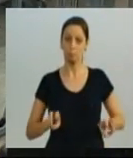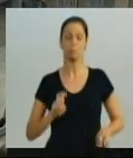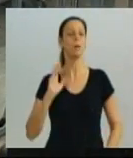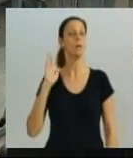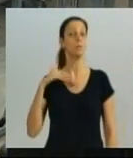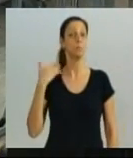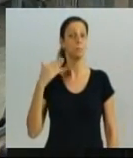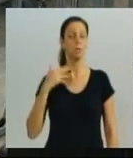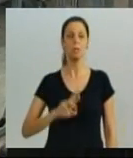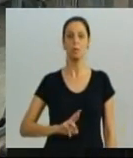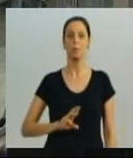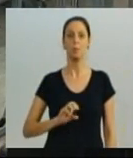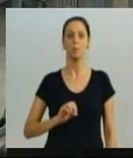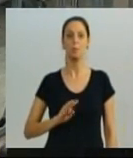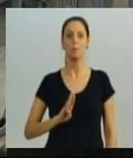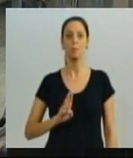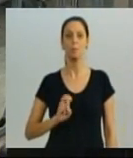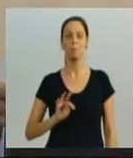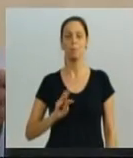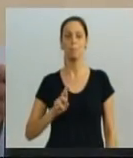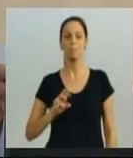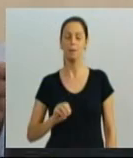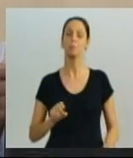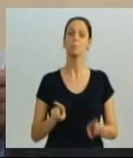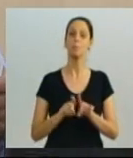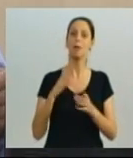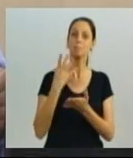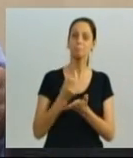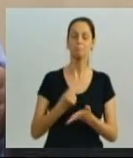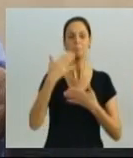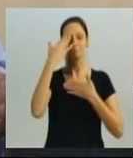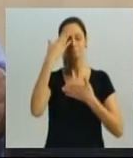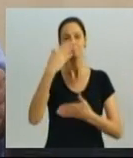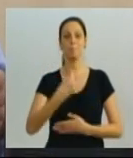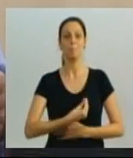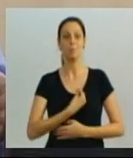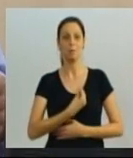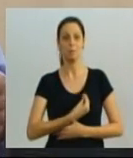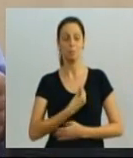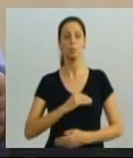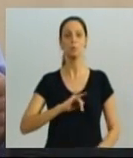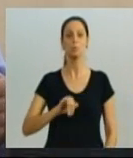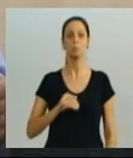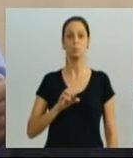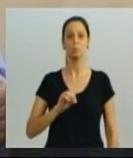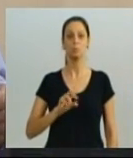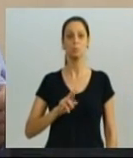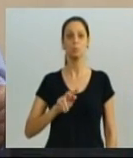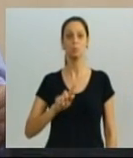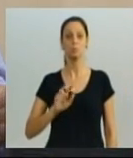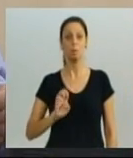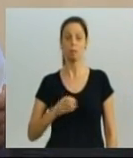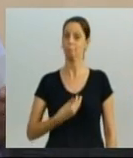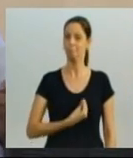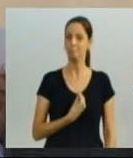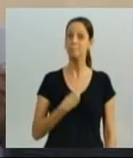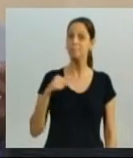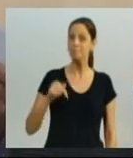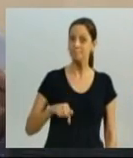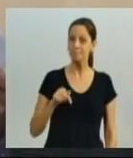Luz. Fazer o registro e agradecer a presença do Jorge Humberto dos Santos,